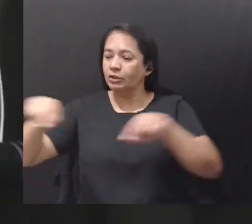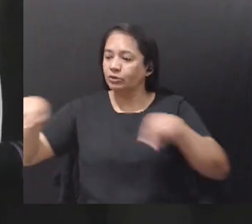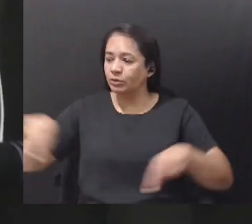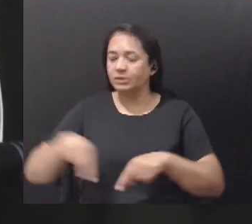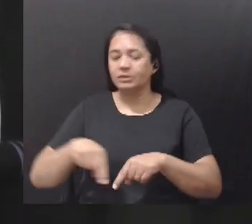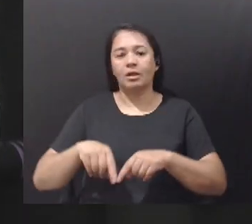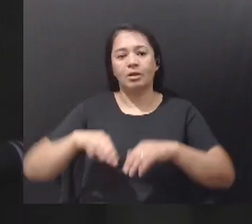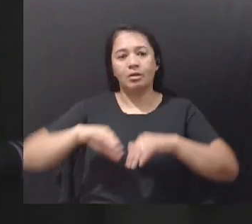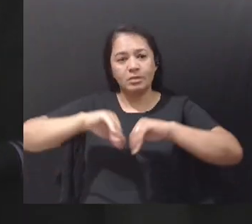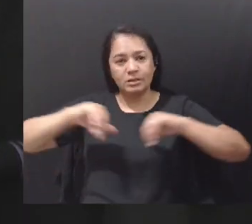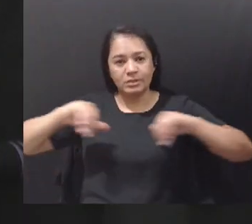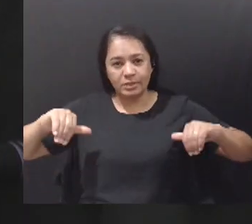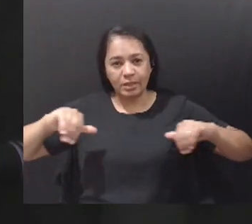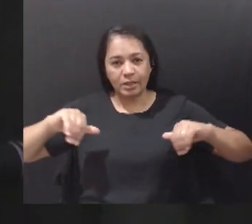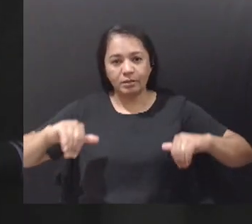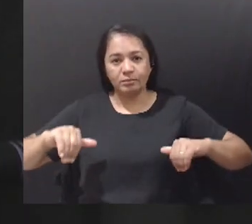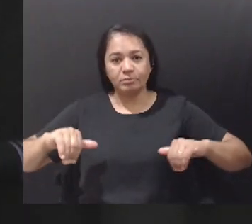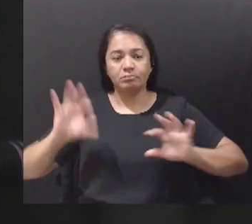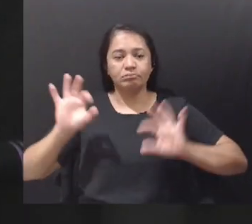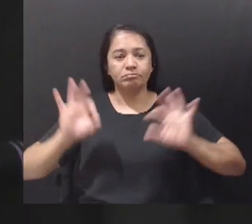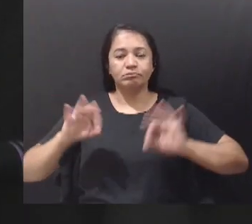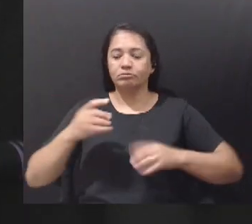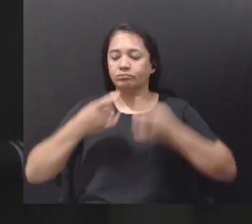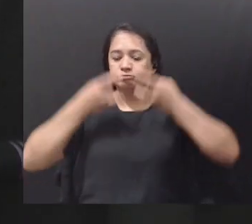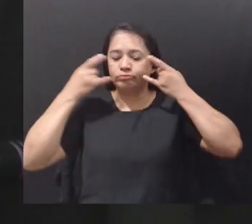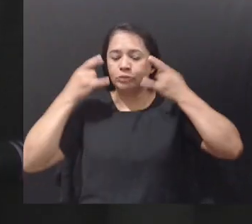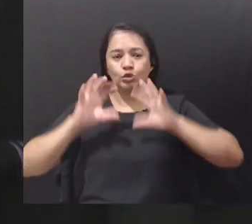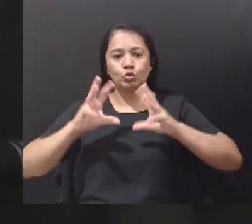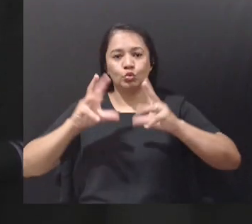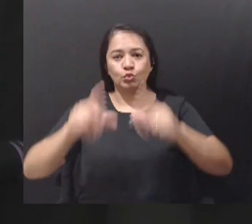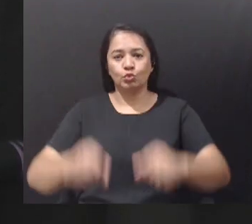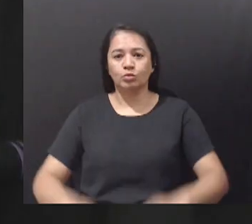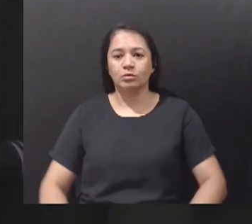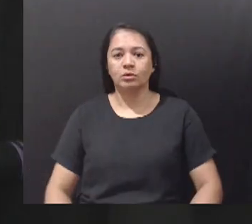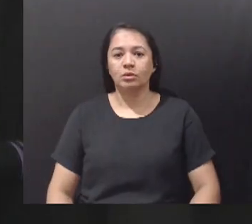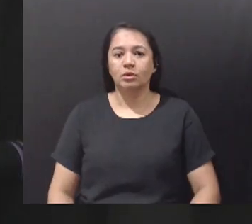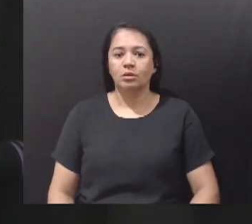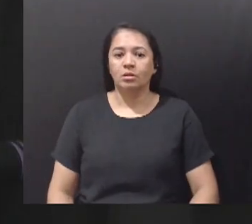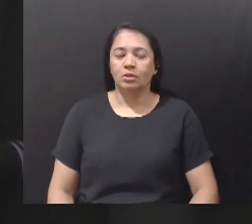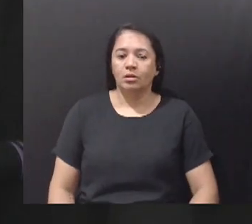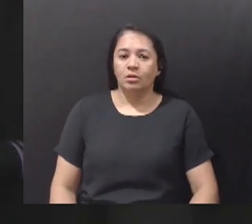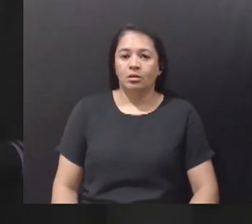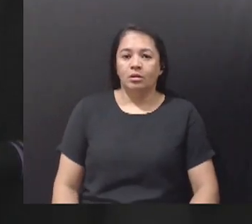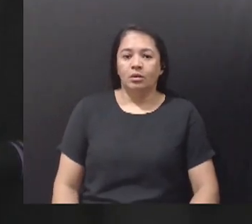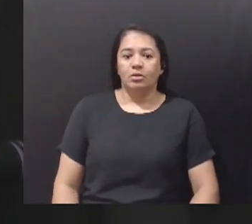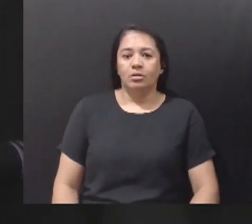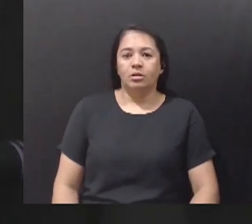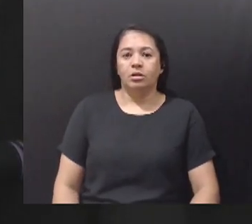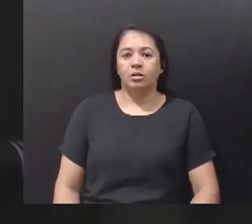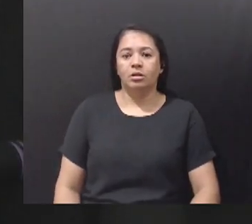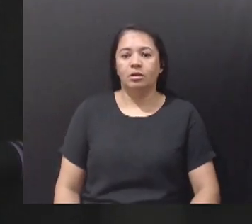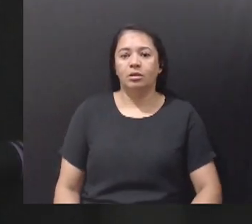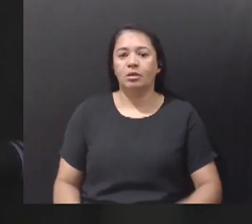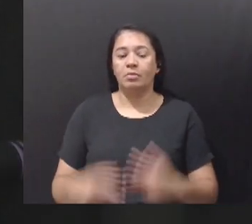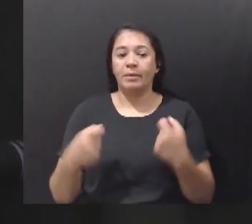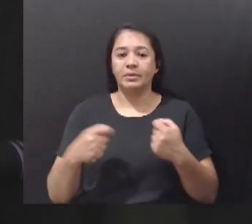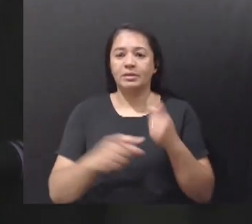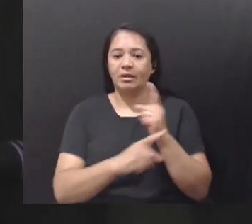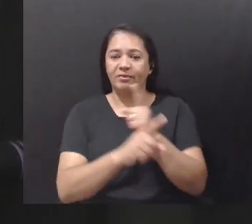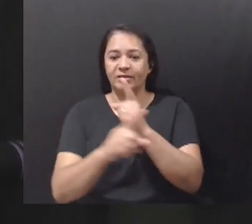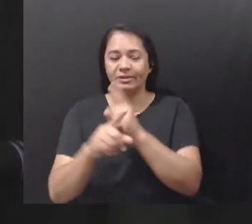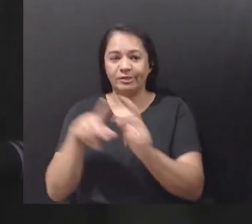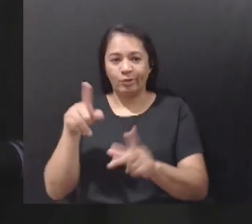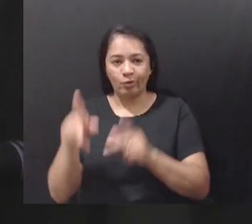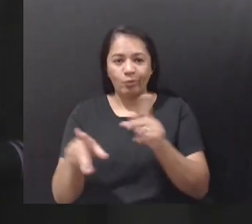tudo paramentado. Sim. Mas eu não podia deixar de atender a população do estado. Sim. Nós